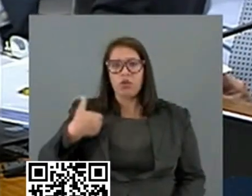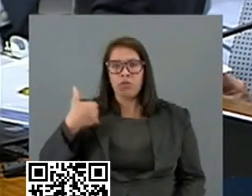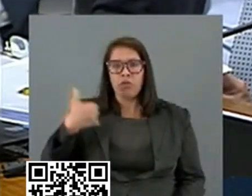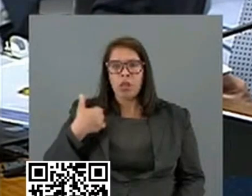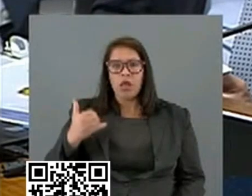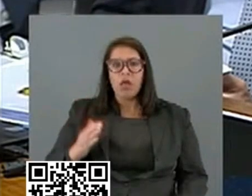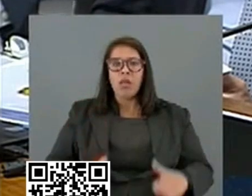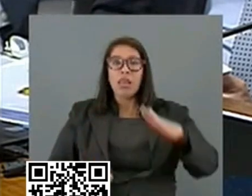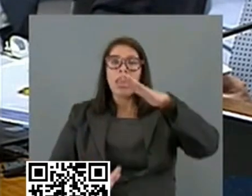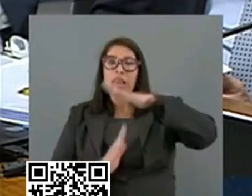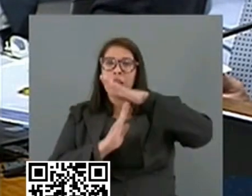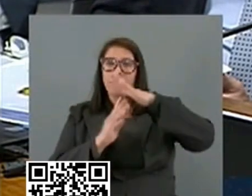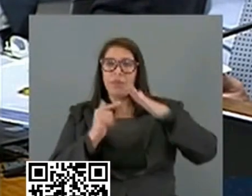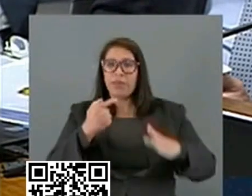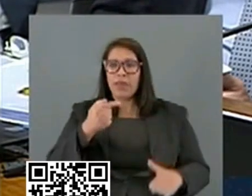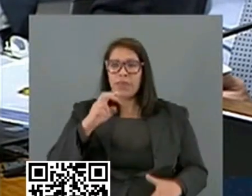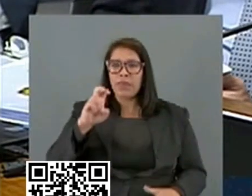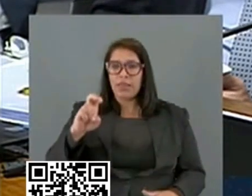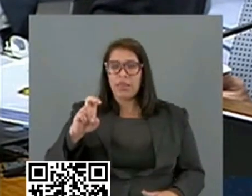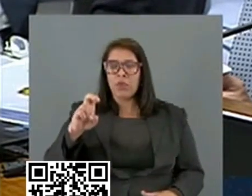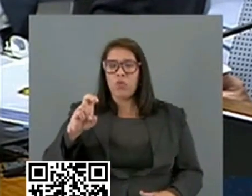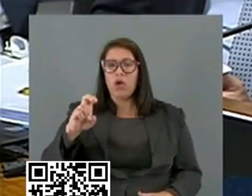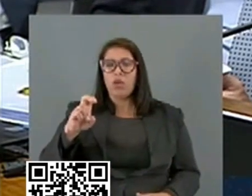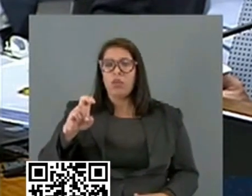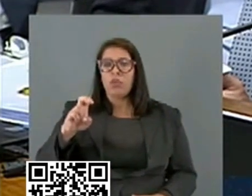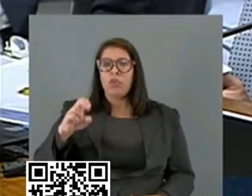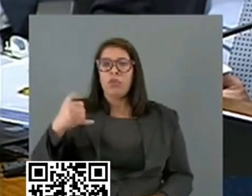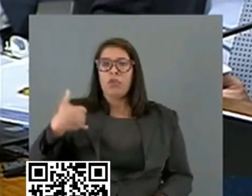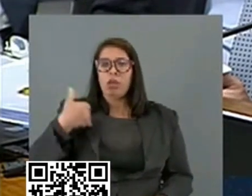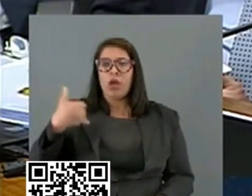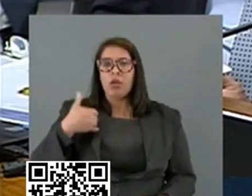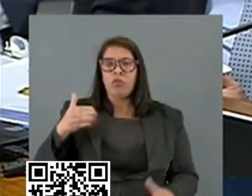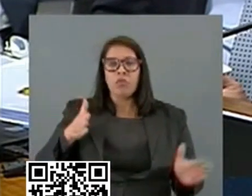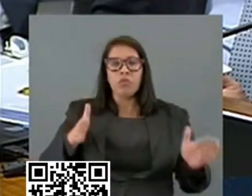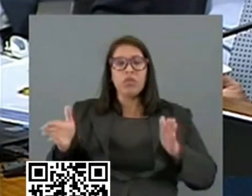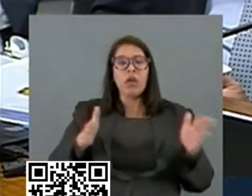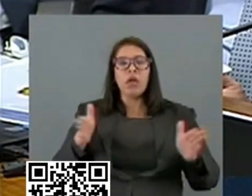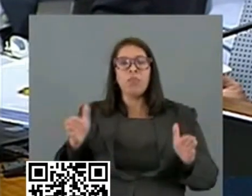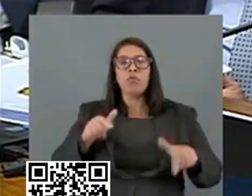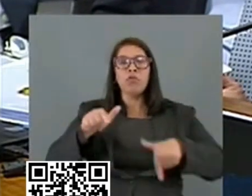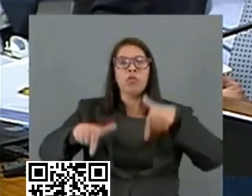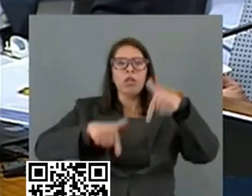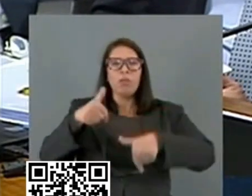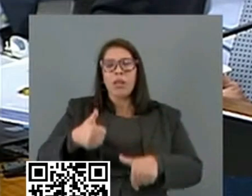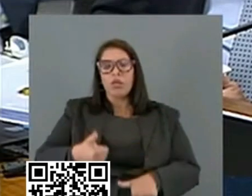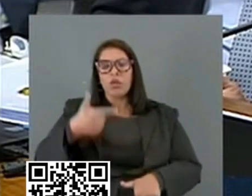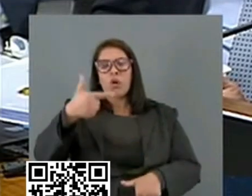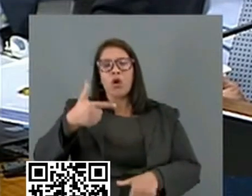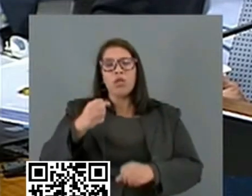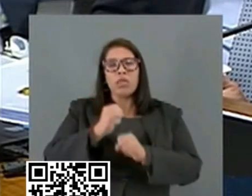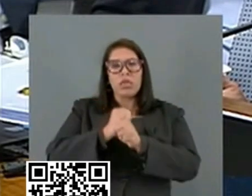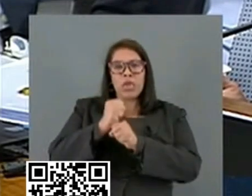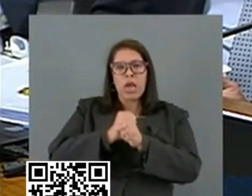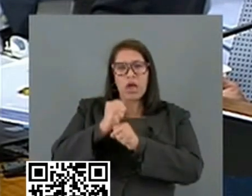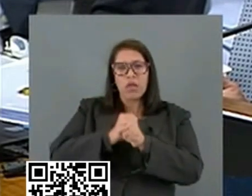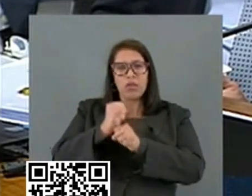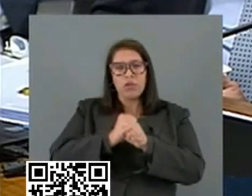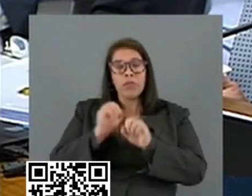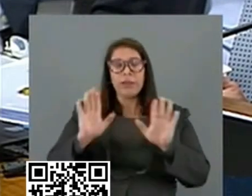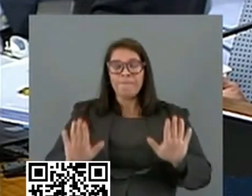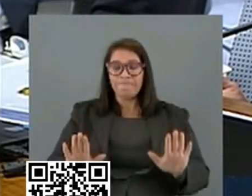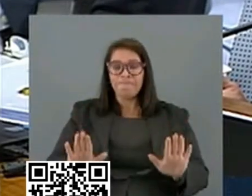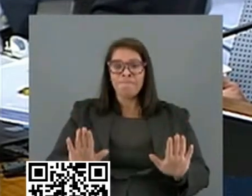a máxima de 75 anos, o tempo de mandato de 12 anos, e aí vem a